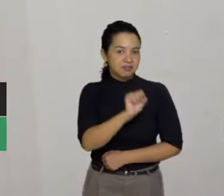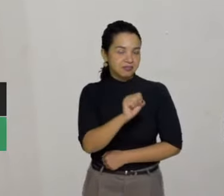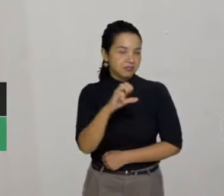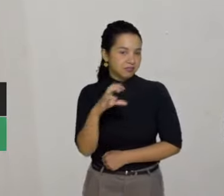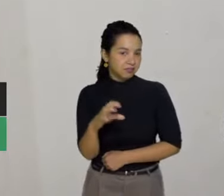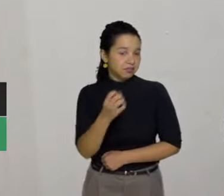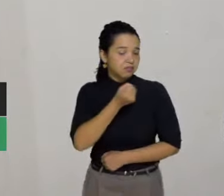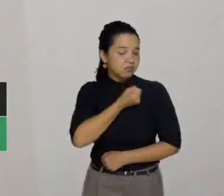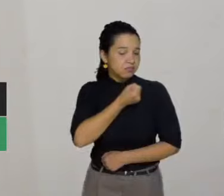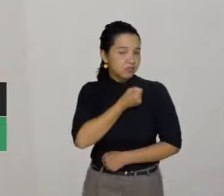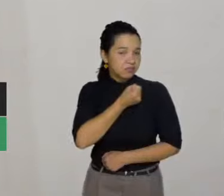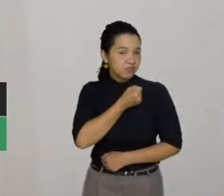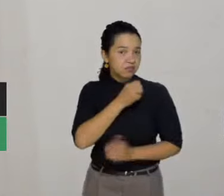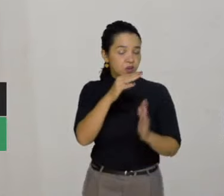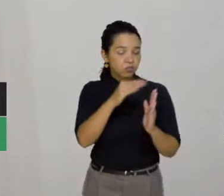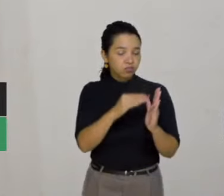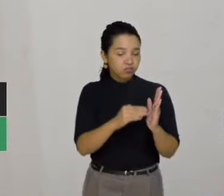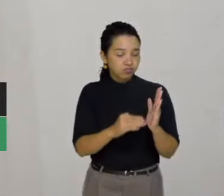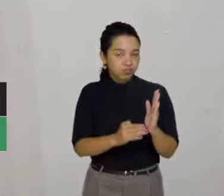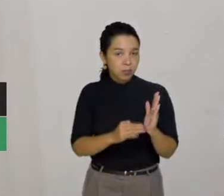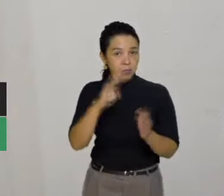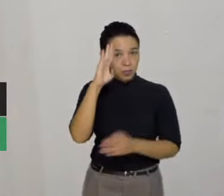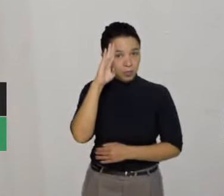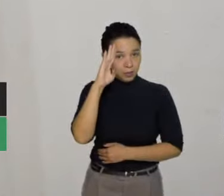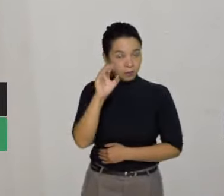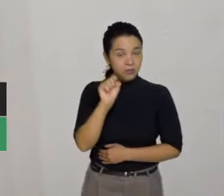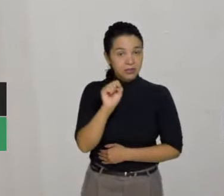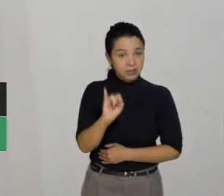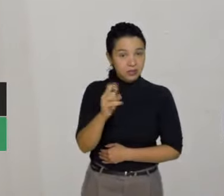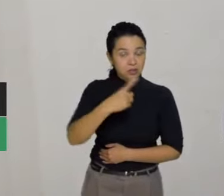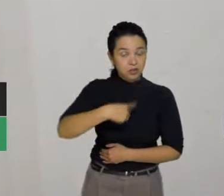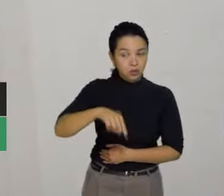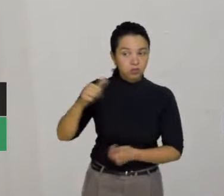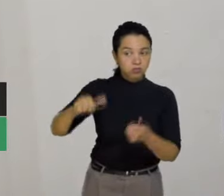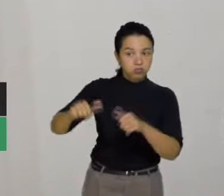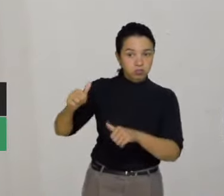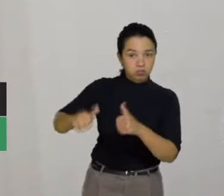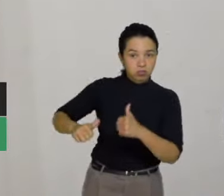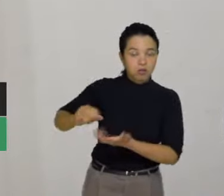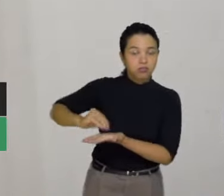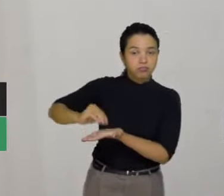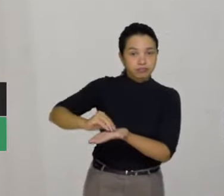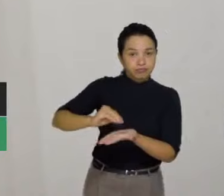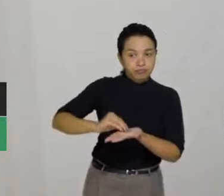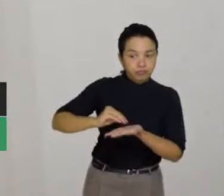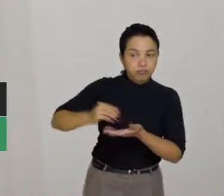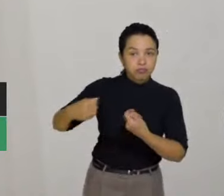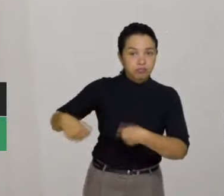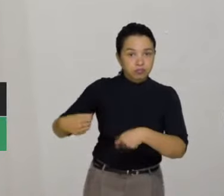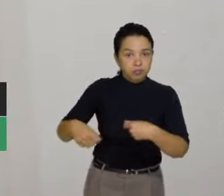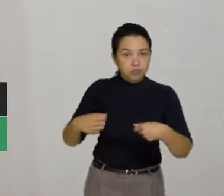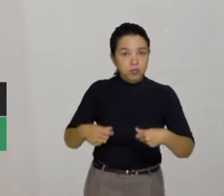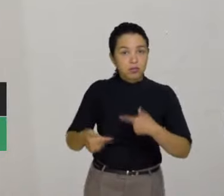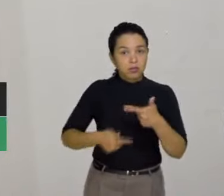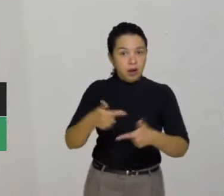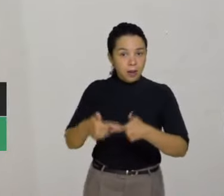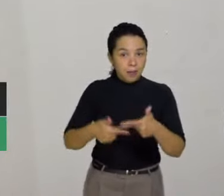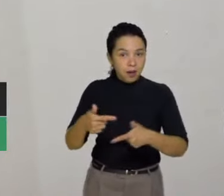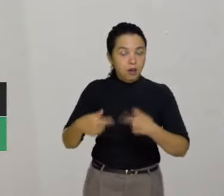muito abaixo, principalmente se considerarmos as novas demandas que o mercado de trabalho está